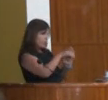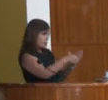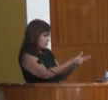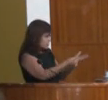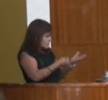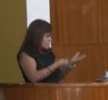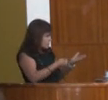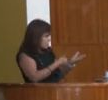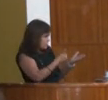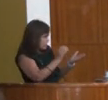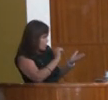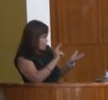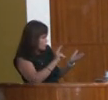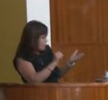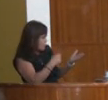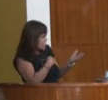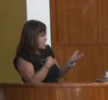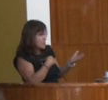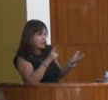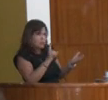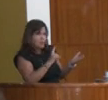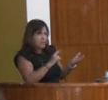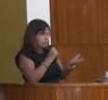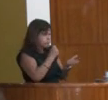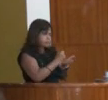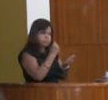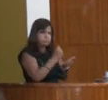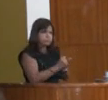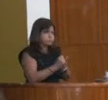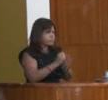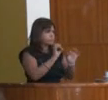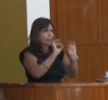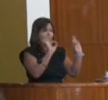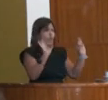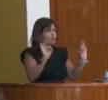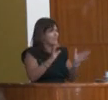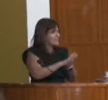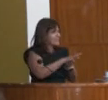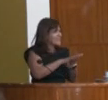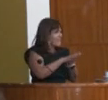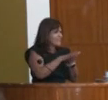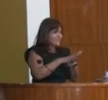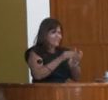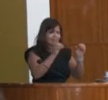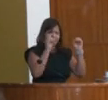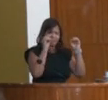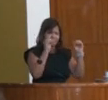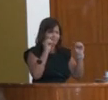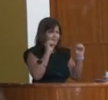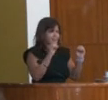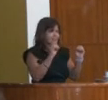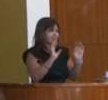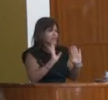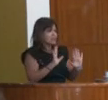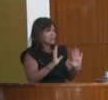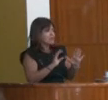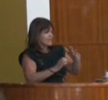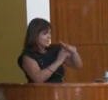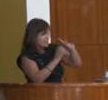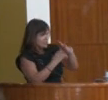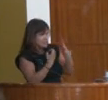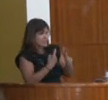é contratado, ou seja, existe a pessoa, mas o perfil que a empresa está